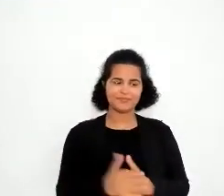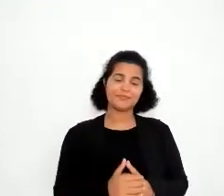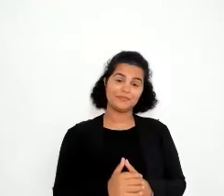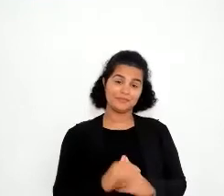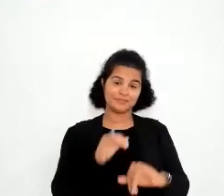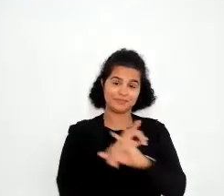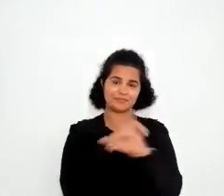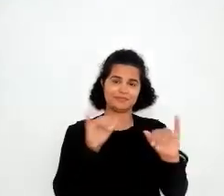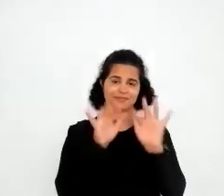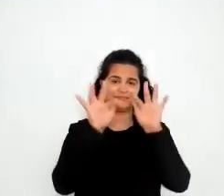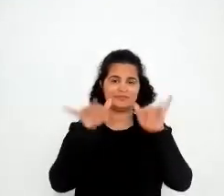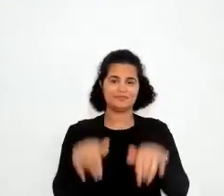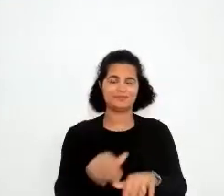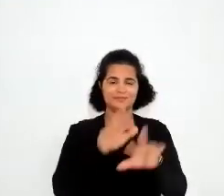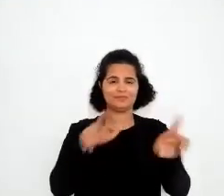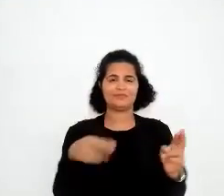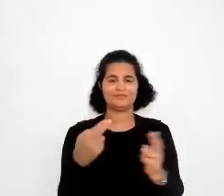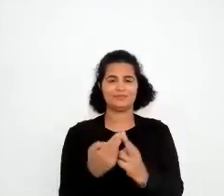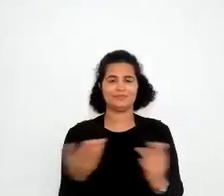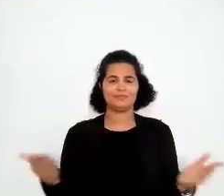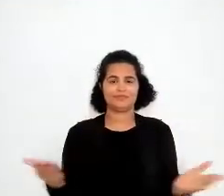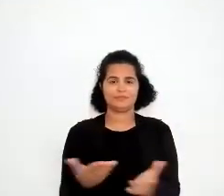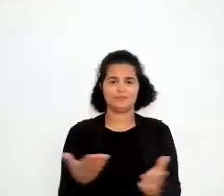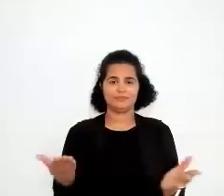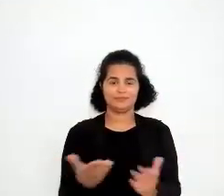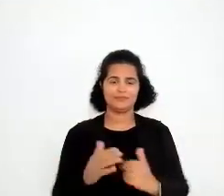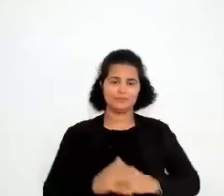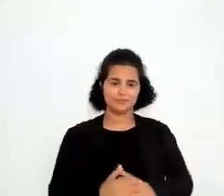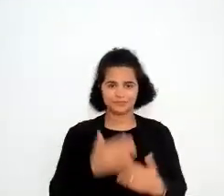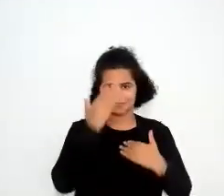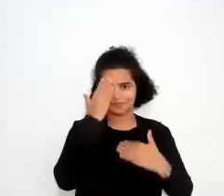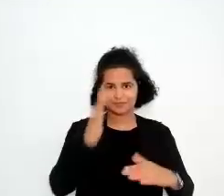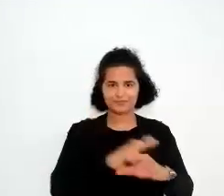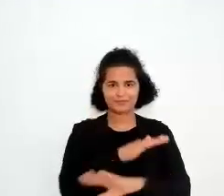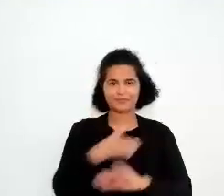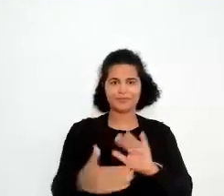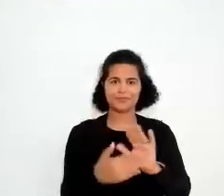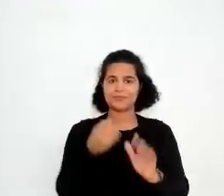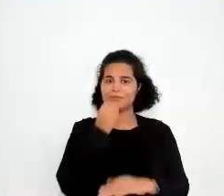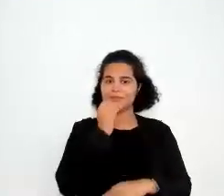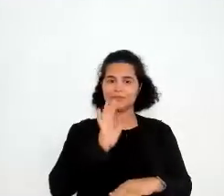declaro encerrada a presente sessão. Muito obrigado a todos e boa tarde.